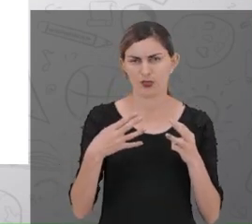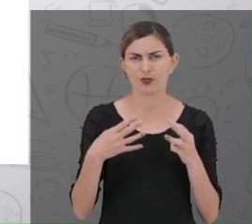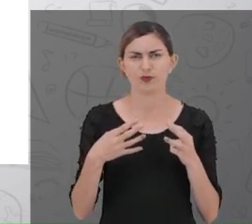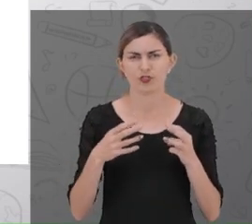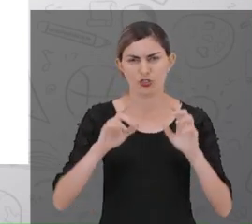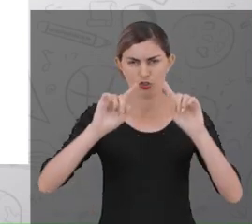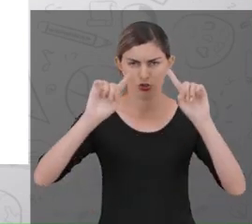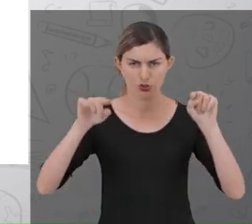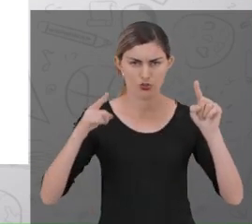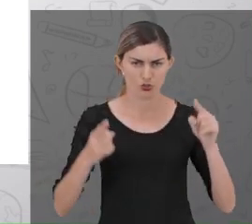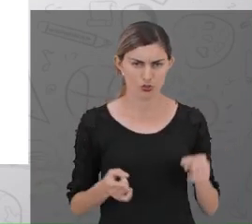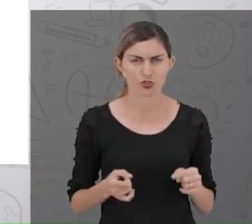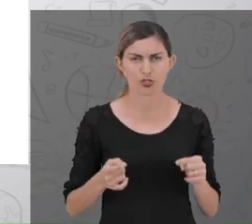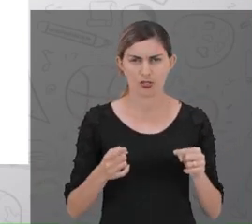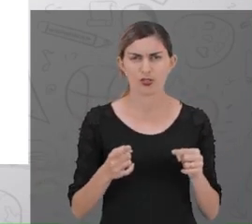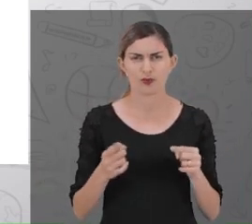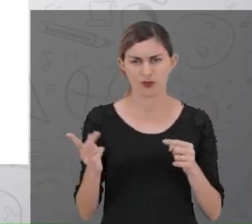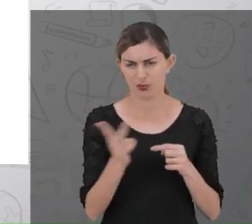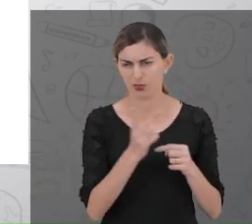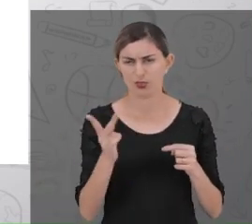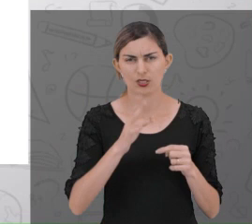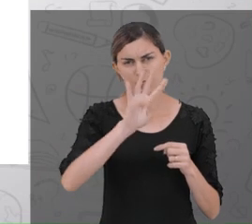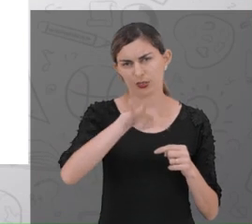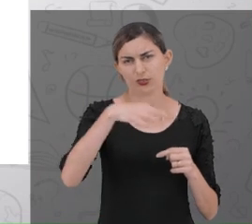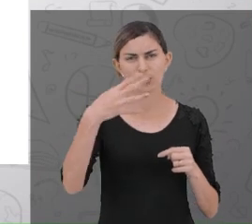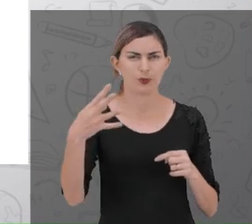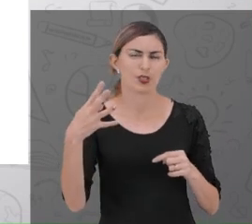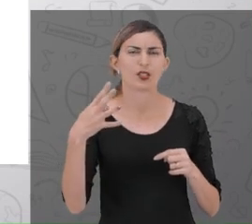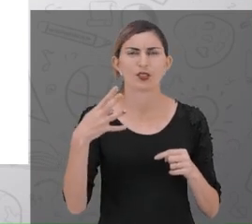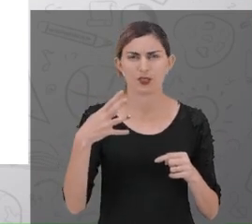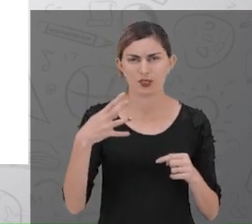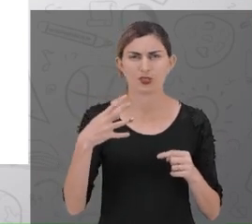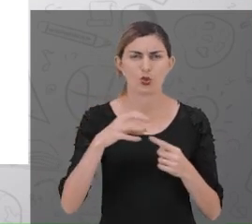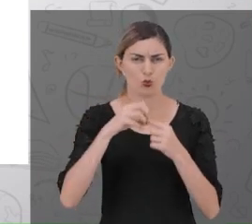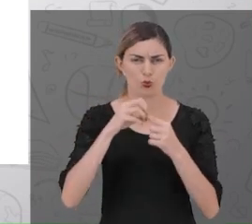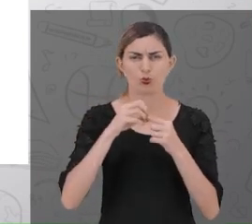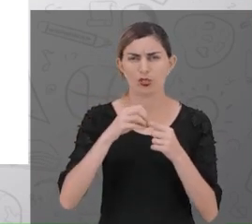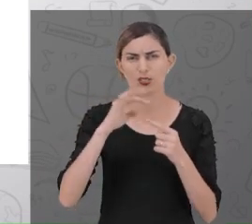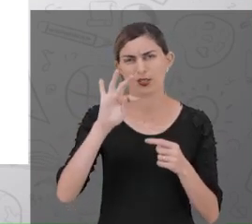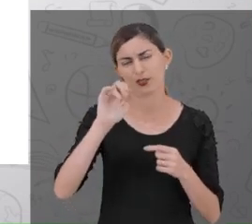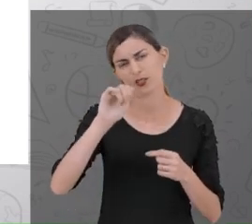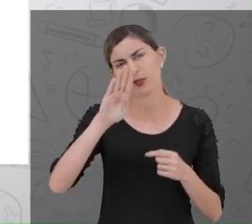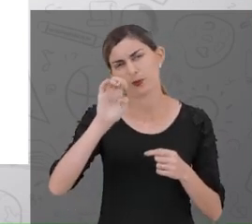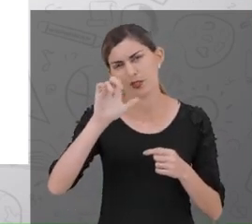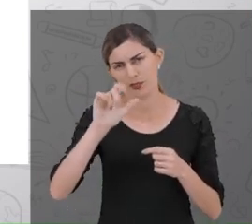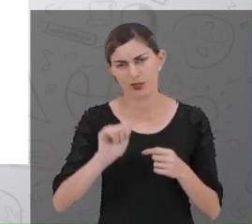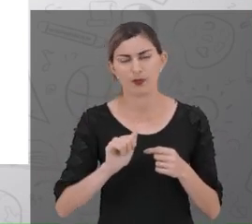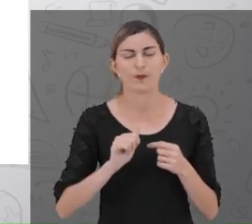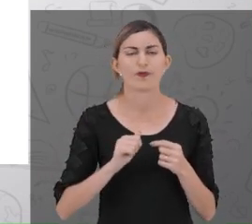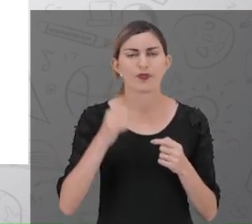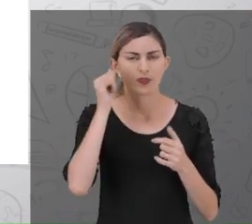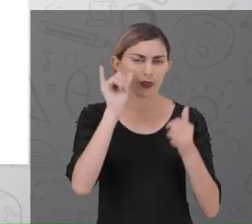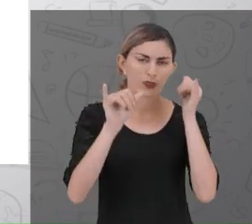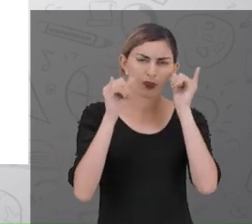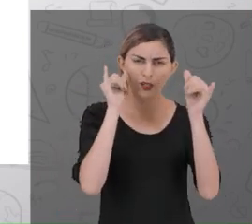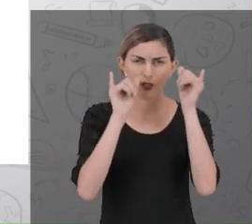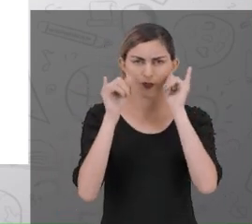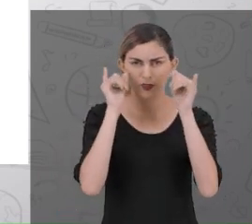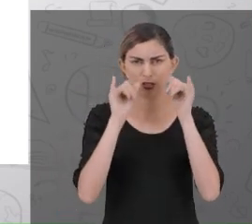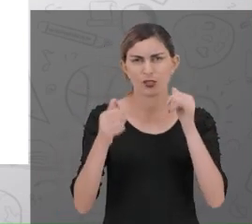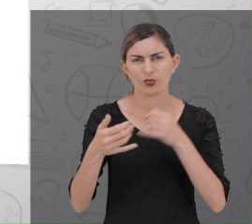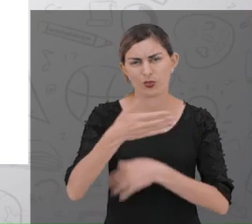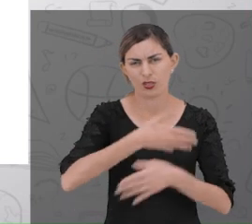tabela comportando as chaves primárias de ambas as tabelas nessa única tabela e assim